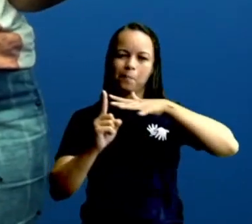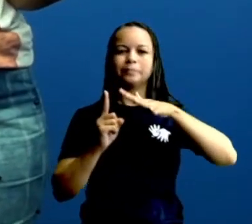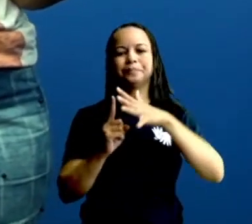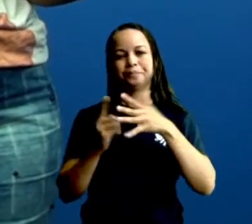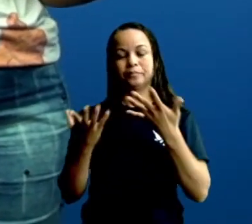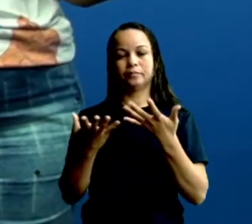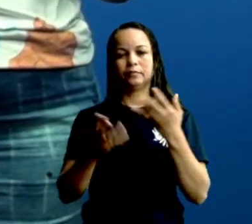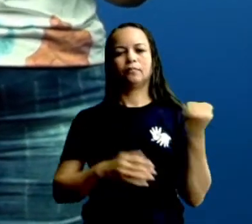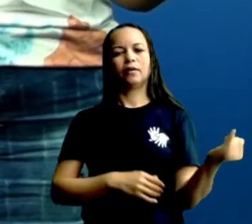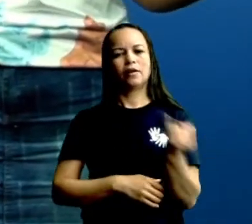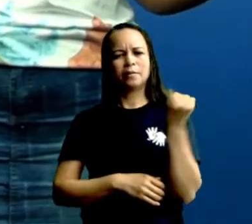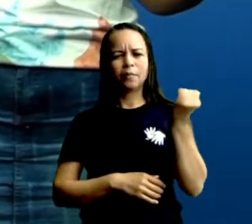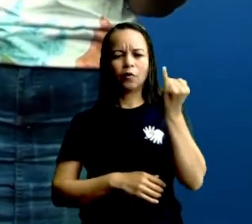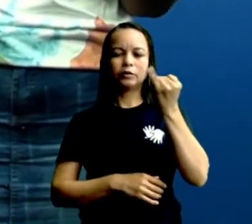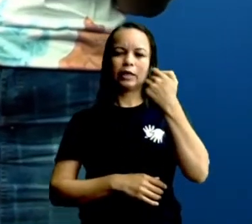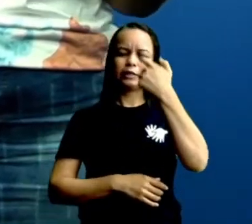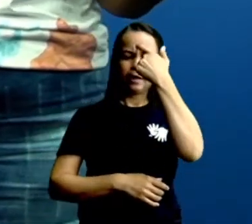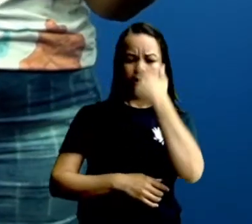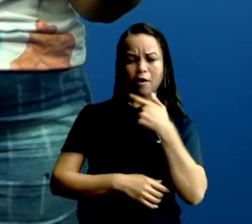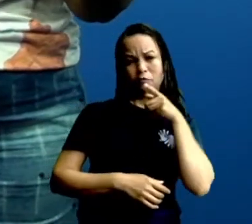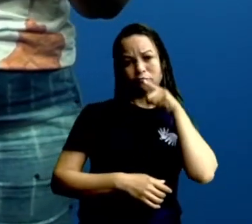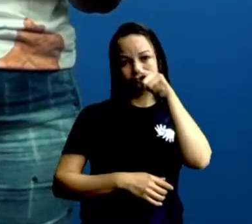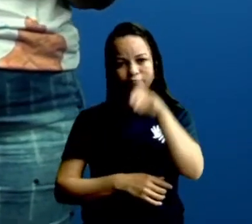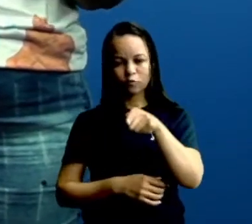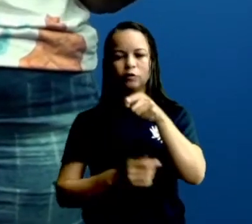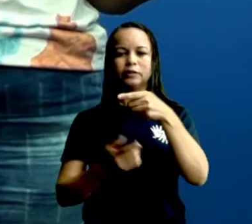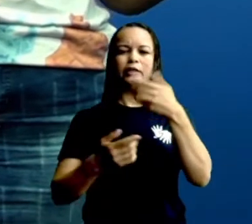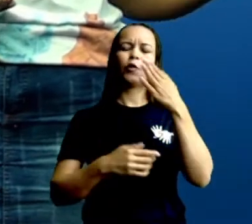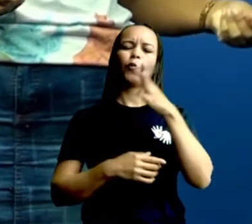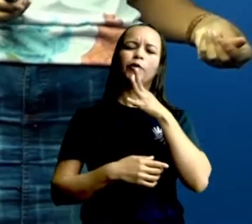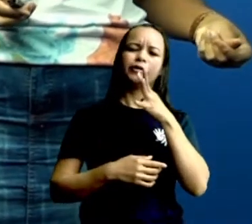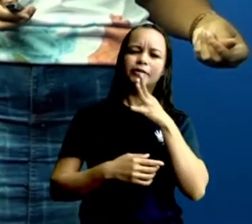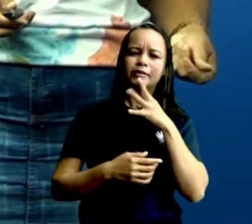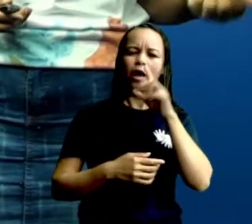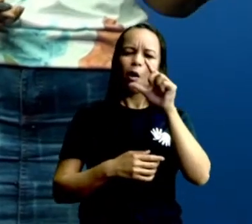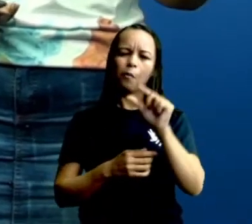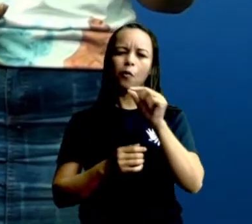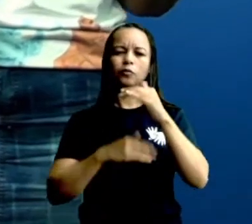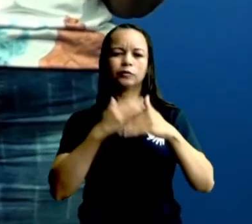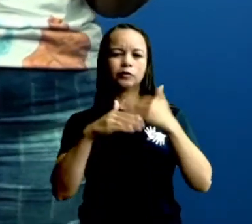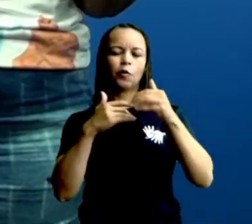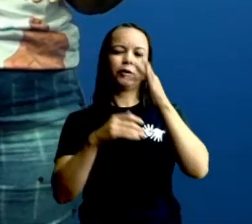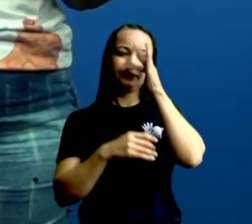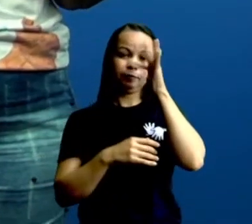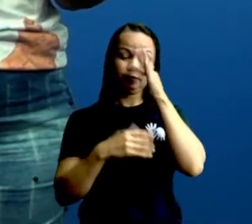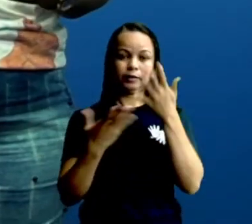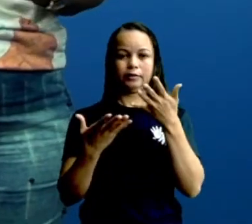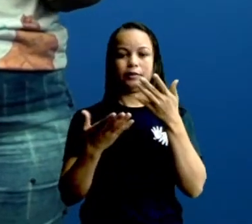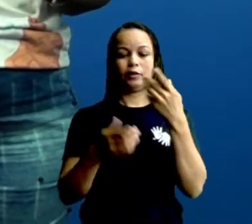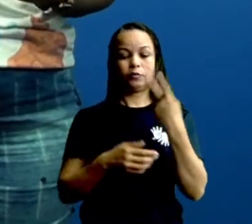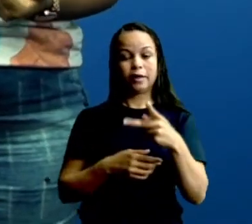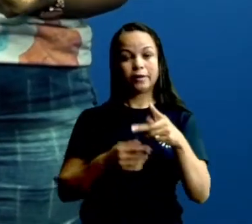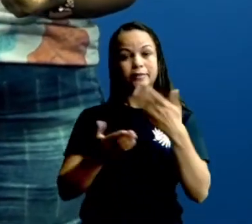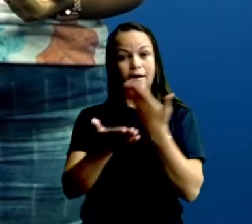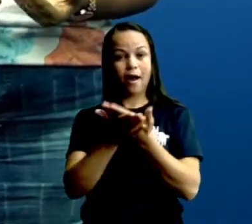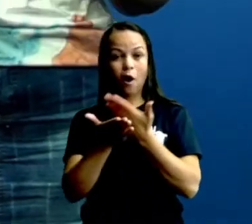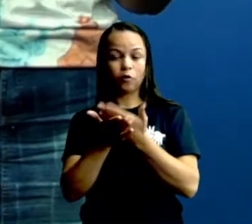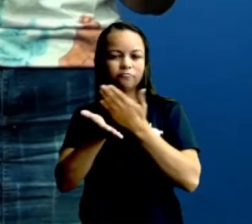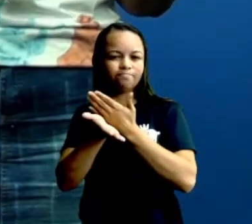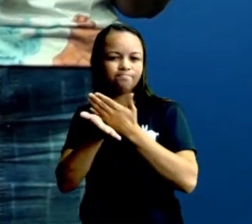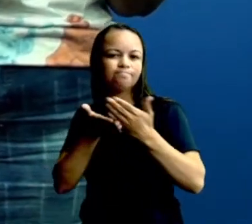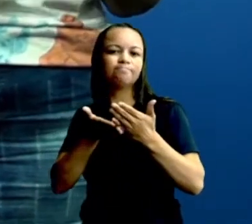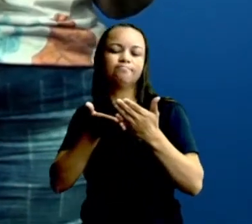E é importante eu e você nós conhecermos um pouco sobre as plantas. Então, nessa aula, vamos dar